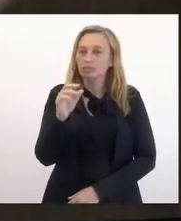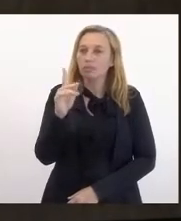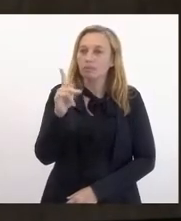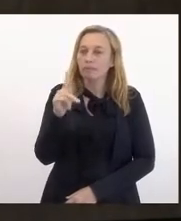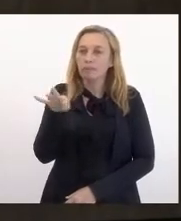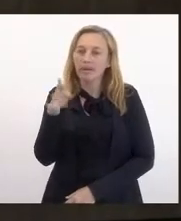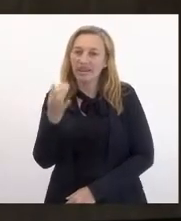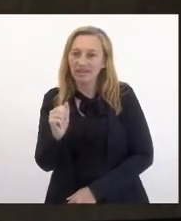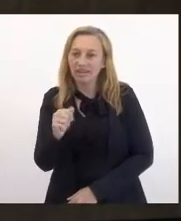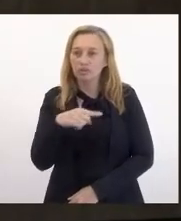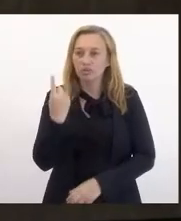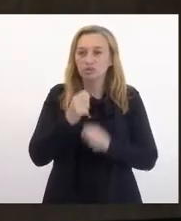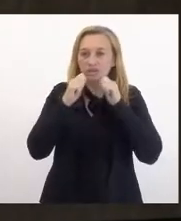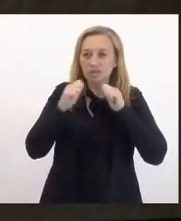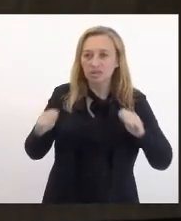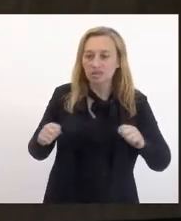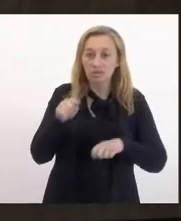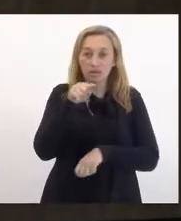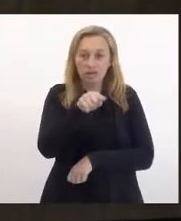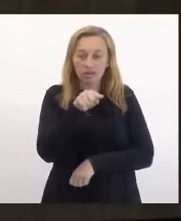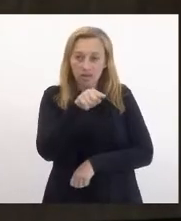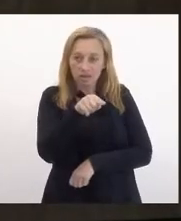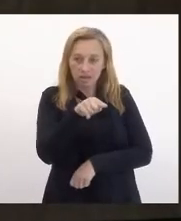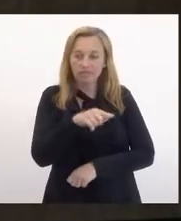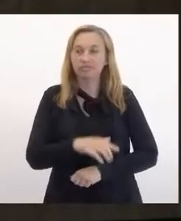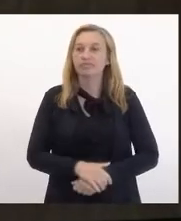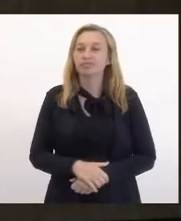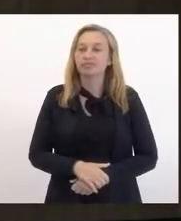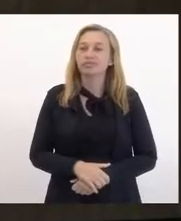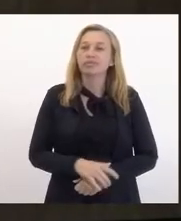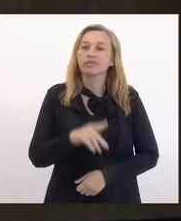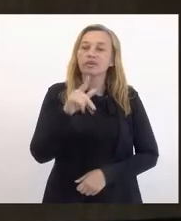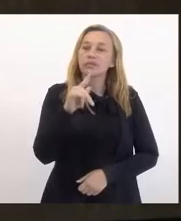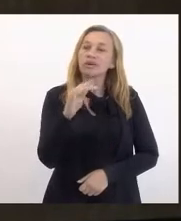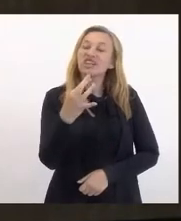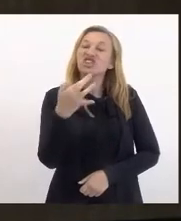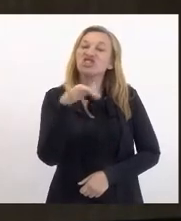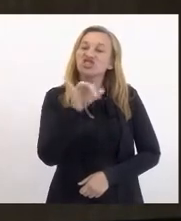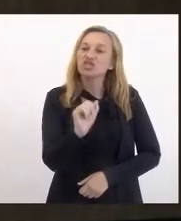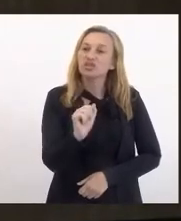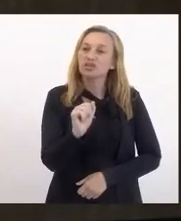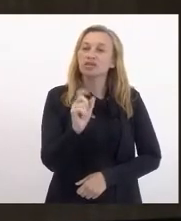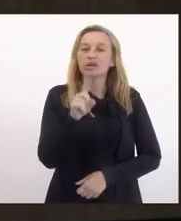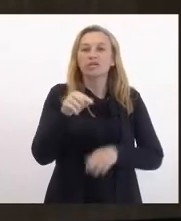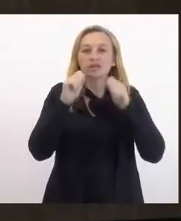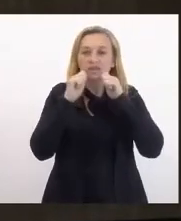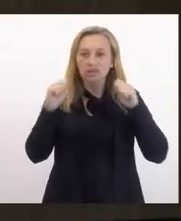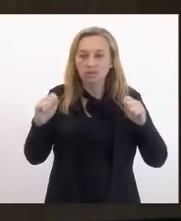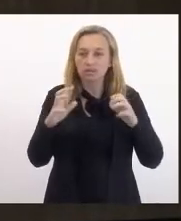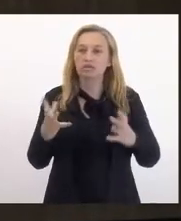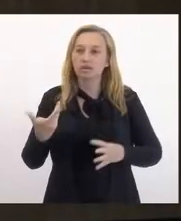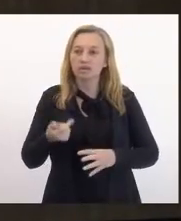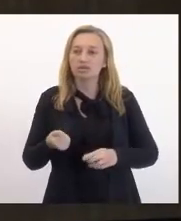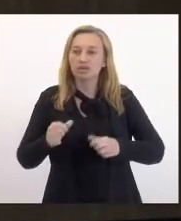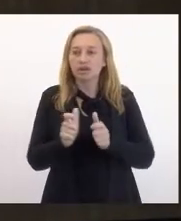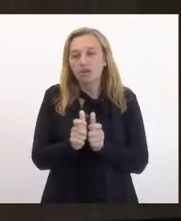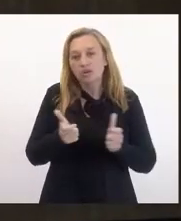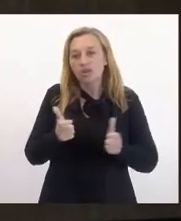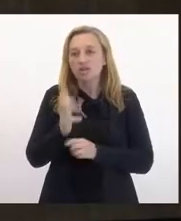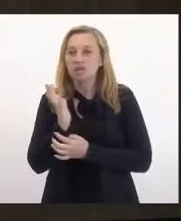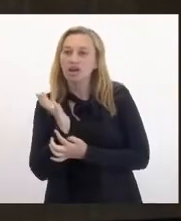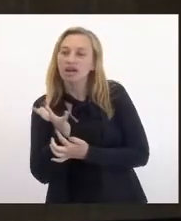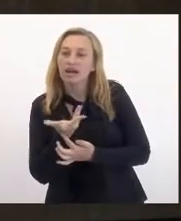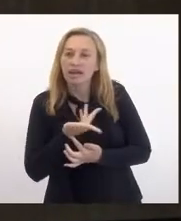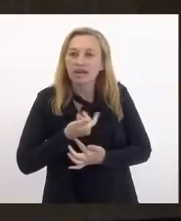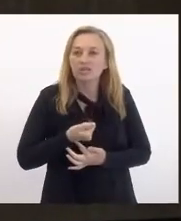assessor parlamentar aqui, aliás, qualificadíssimo. E o Pratinha além de um assessor parlamentar qualificado, é um grande artista e